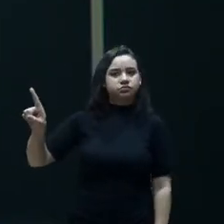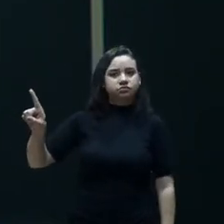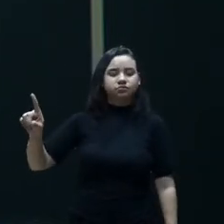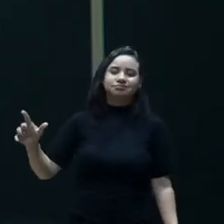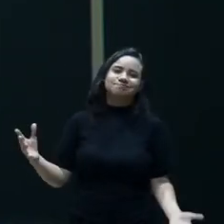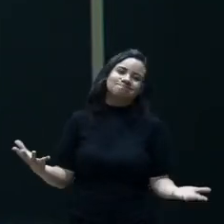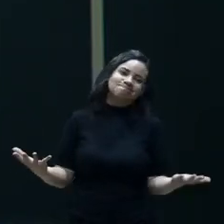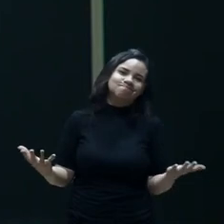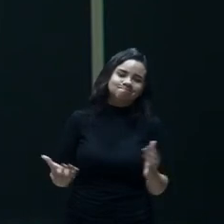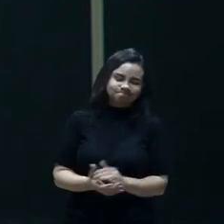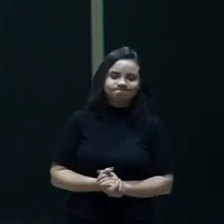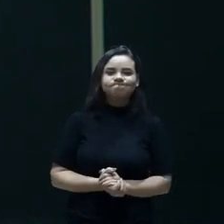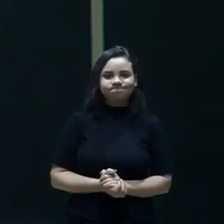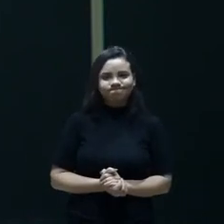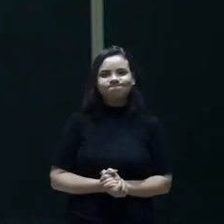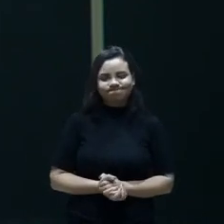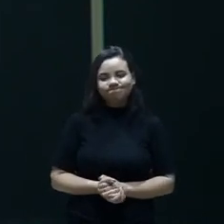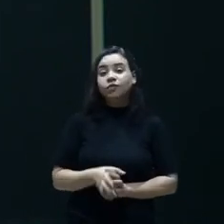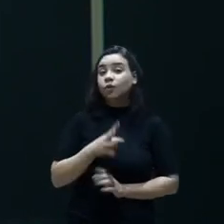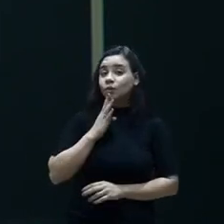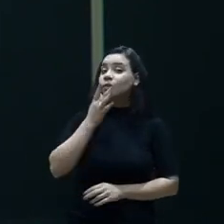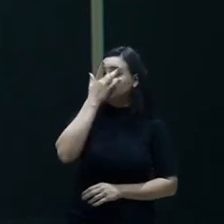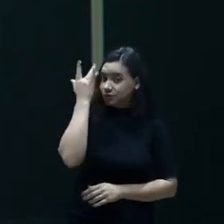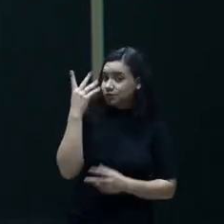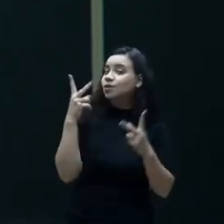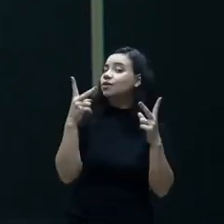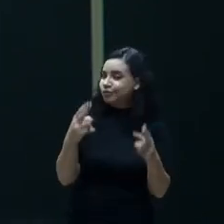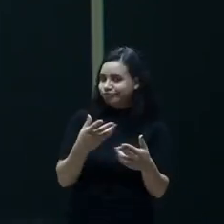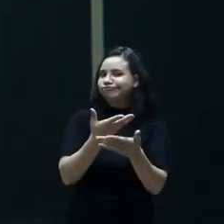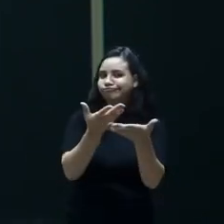Conheci alguns Josés,